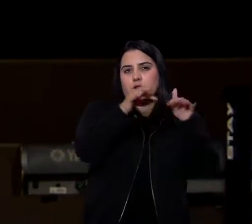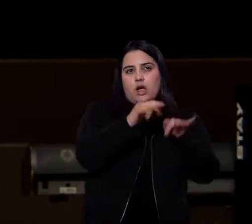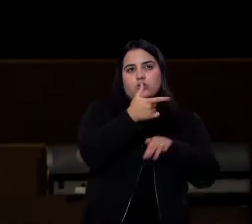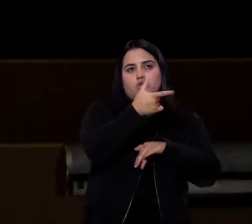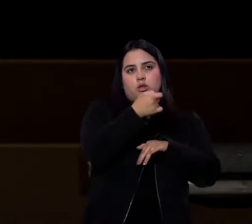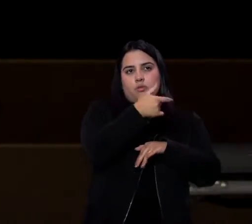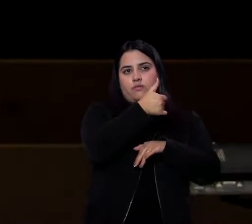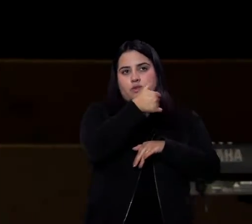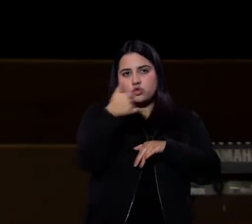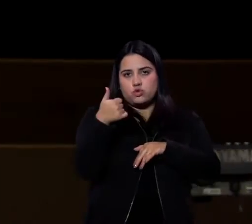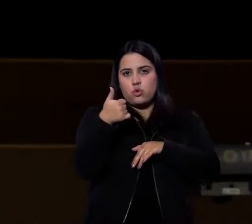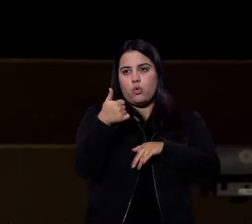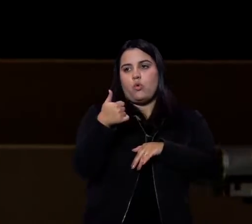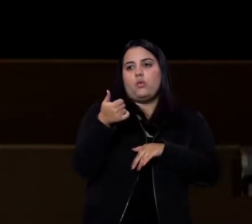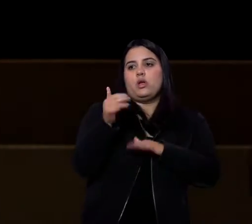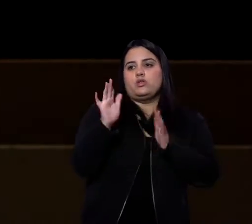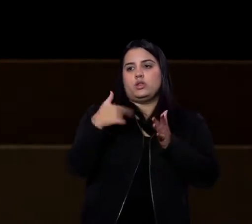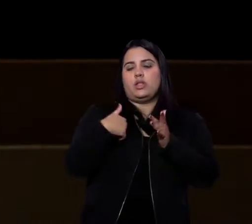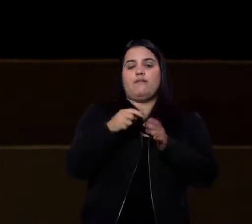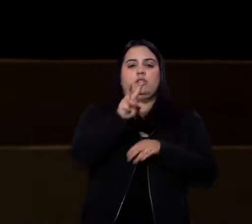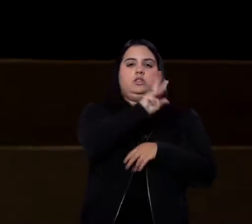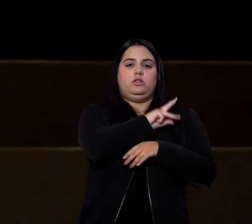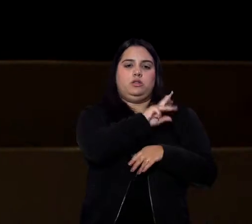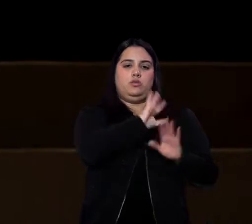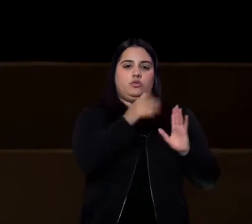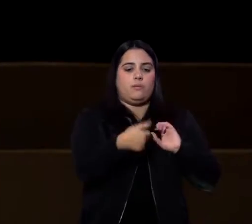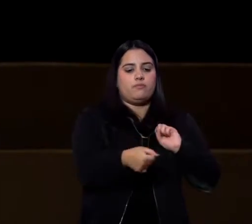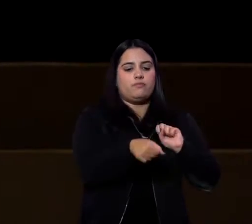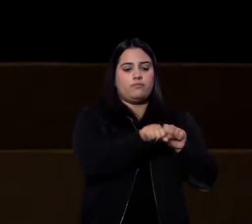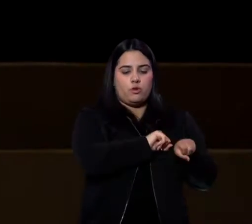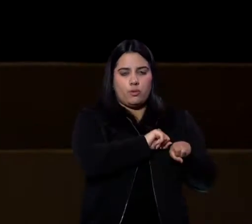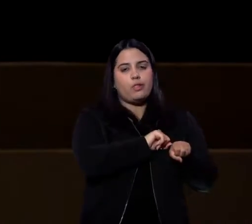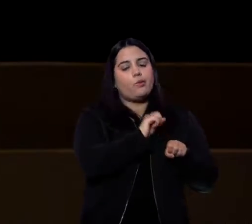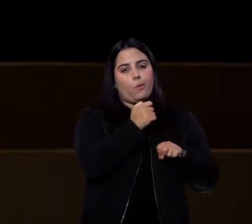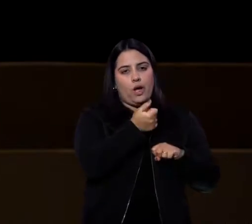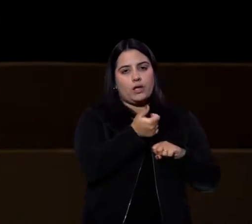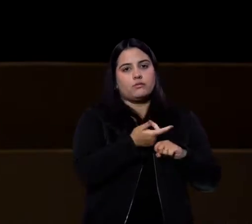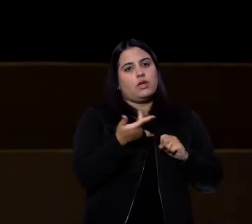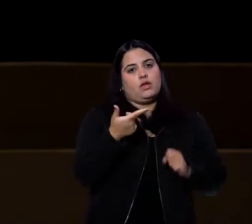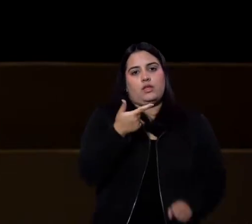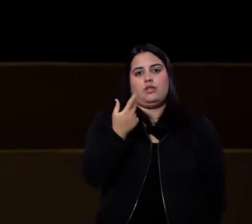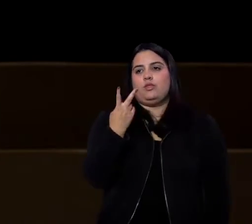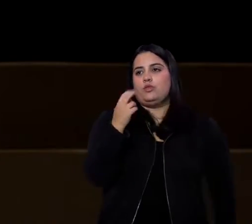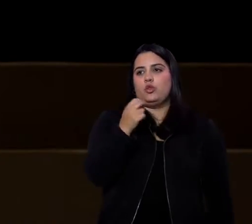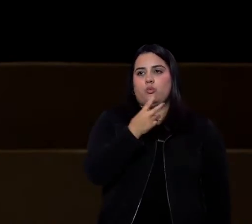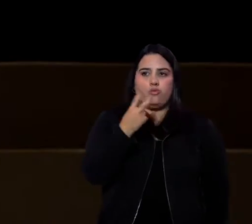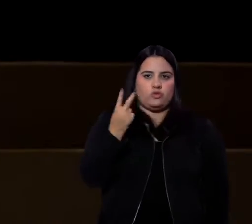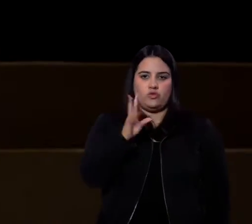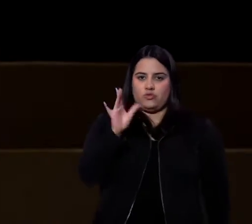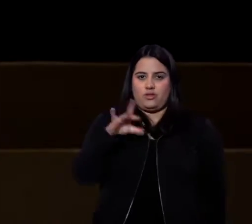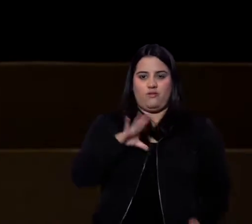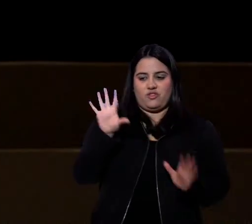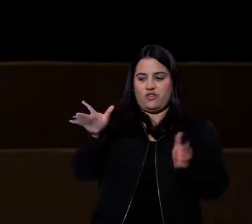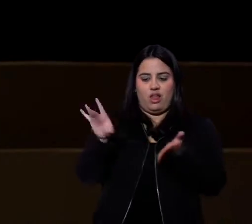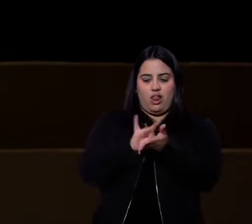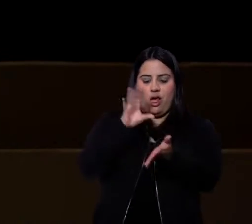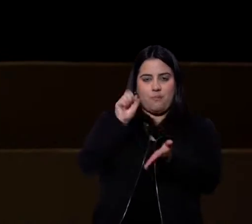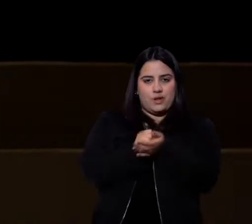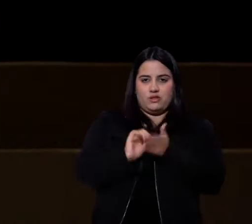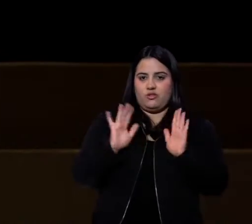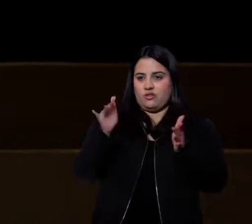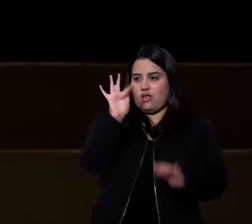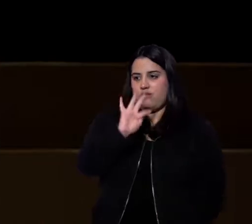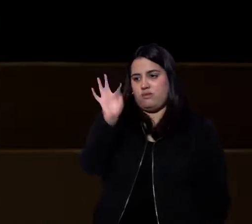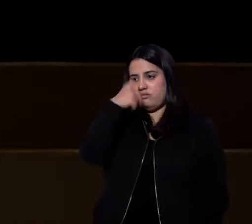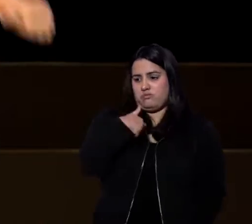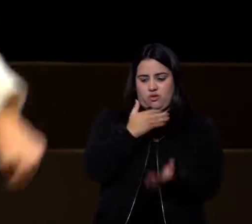e 2022, eu estava terminando o terceirão. E 2022, cara, eu já estava matriculada numa faculdade. E tudo bem, ia